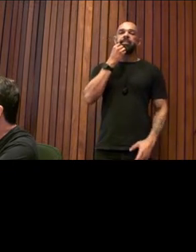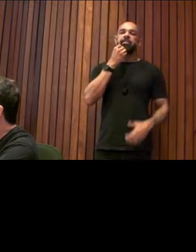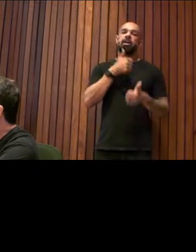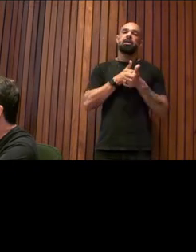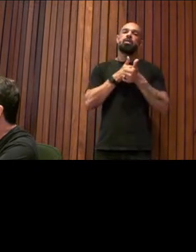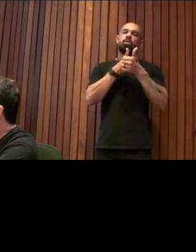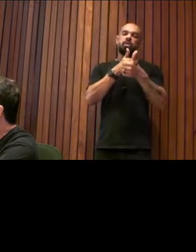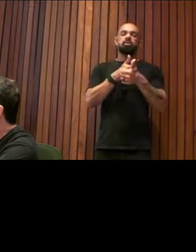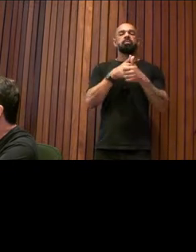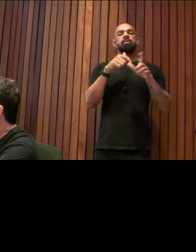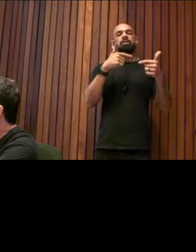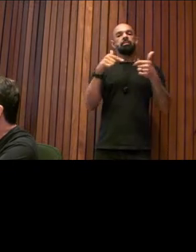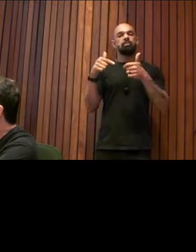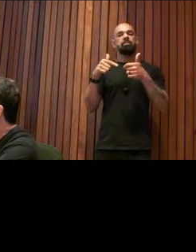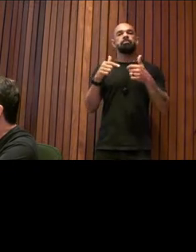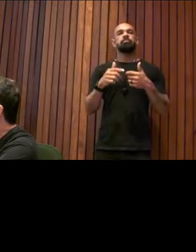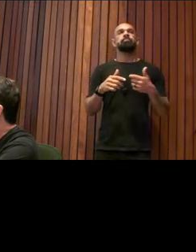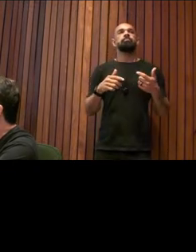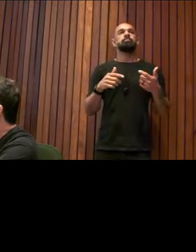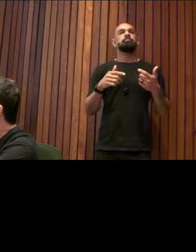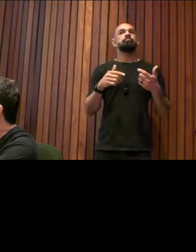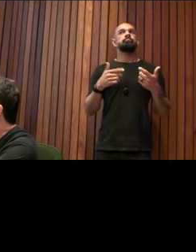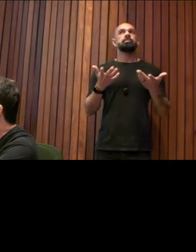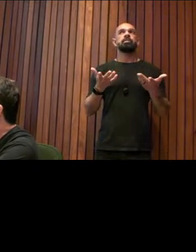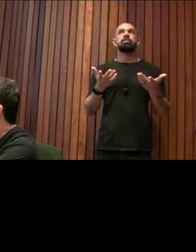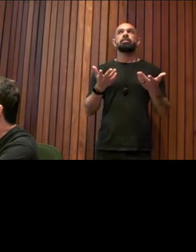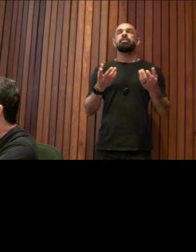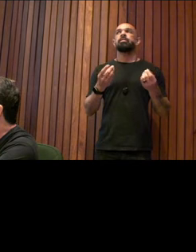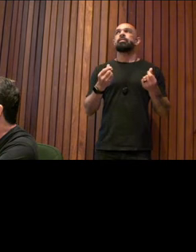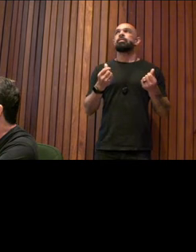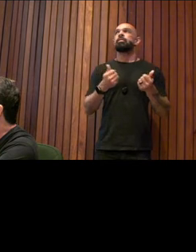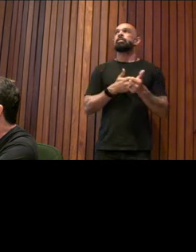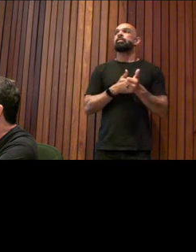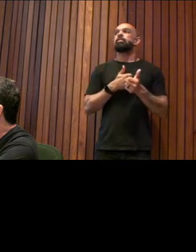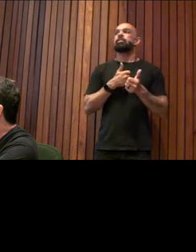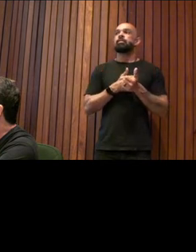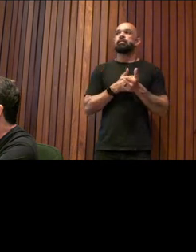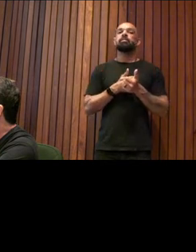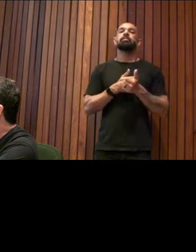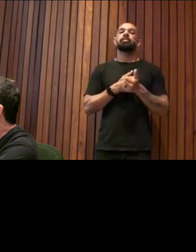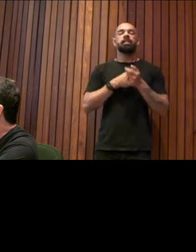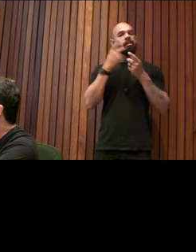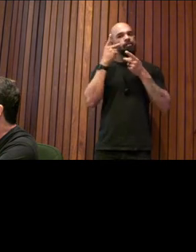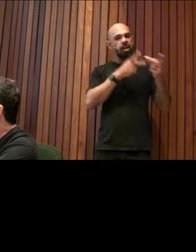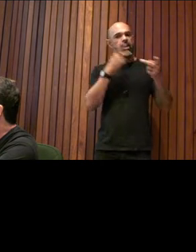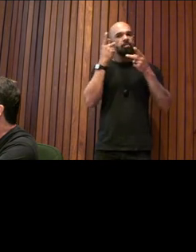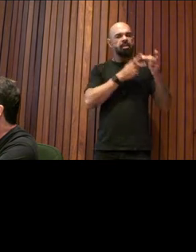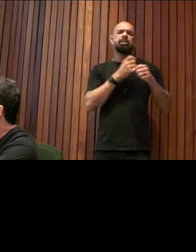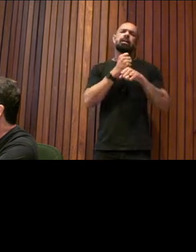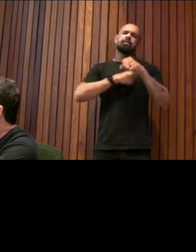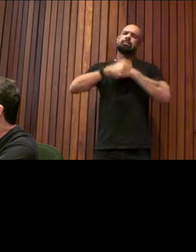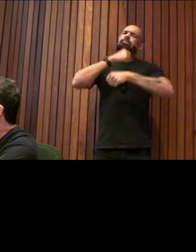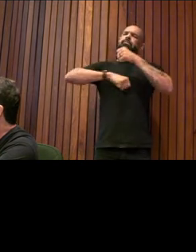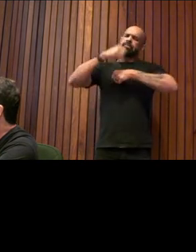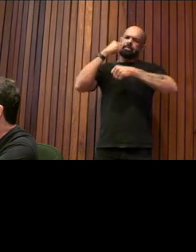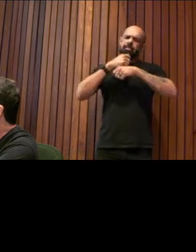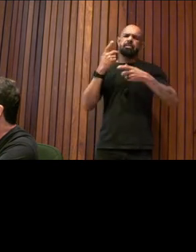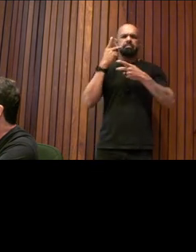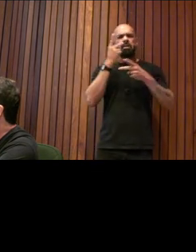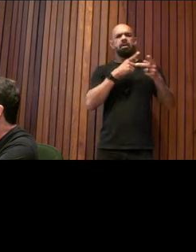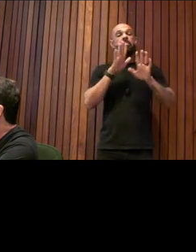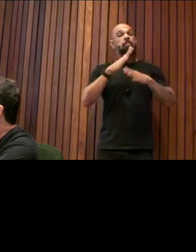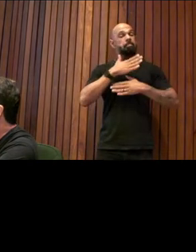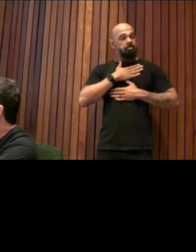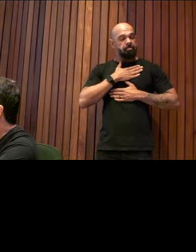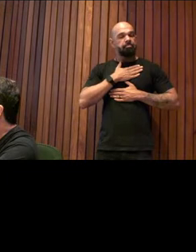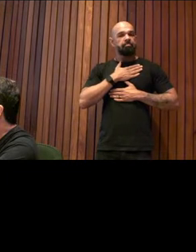acompanhado esse trabalho, de ter... Foram, né, muitas visitas, já tem muitos anos... Mas, para mim, foi